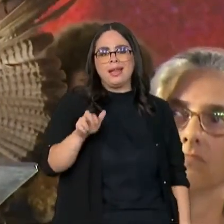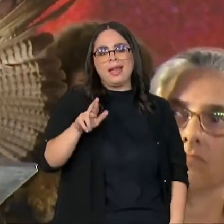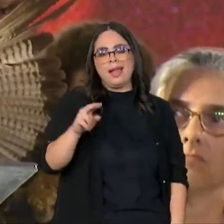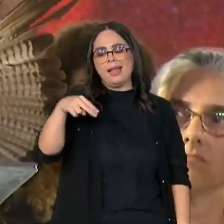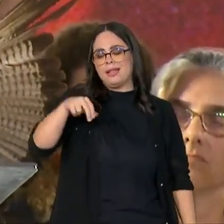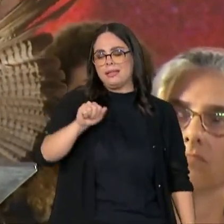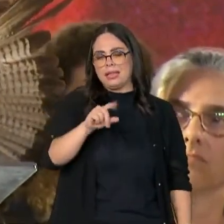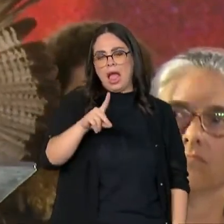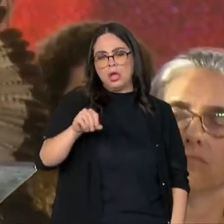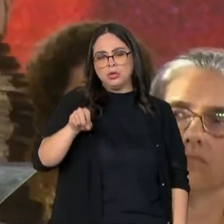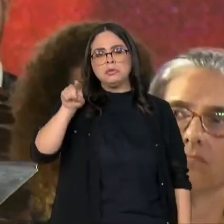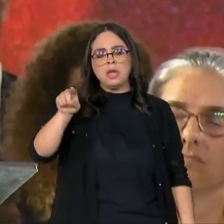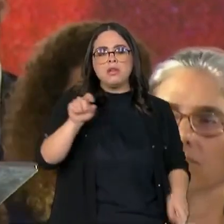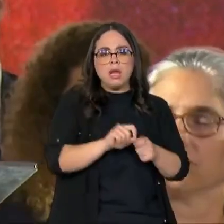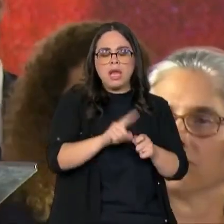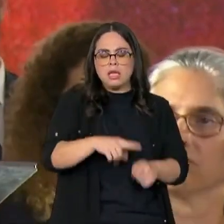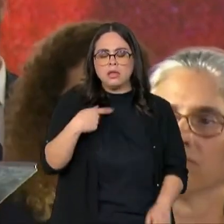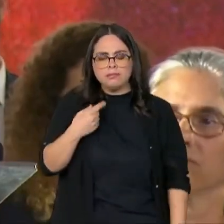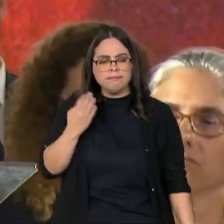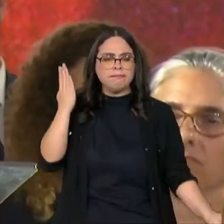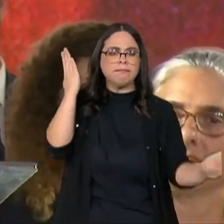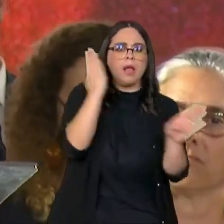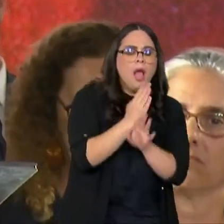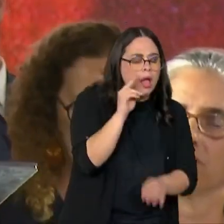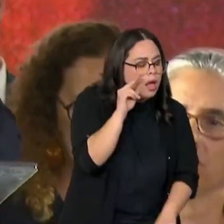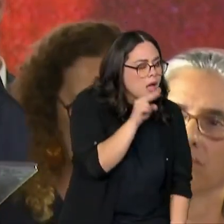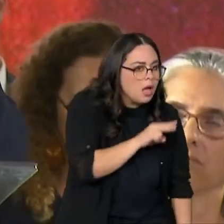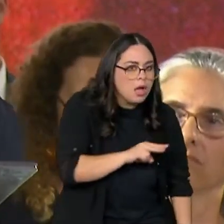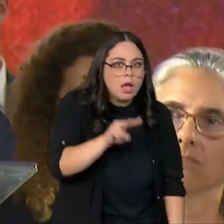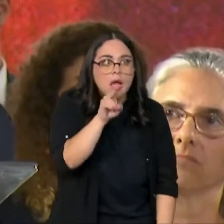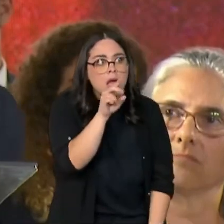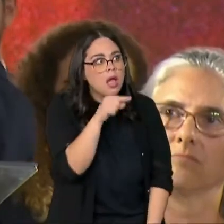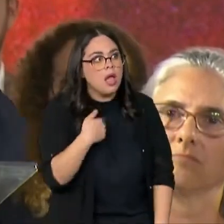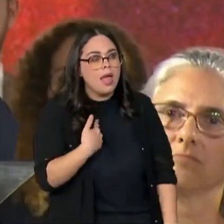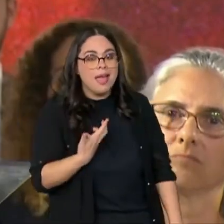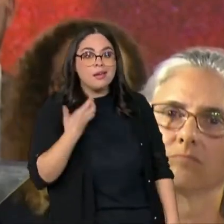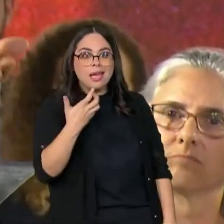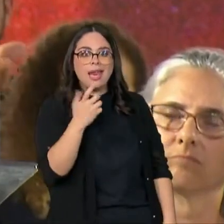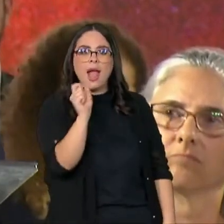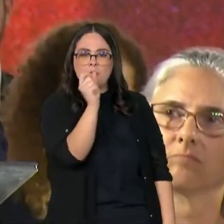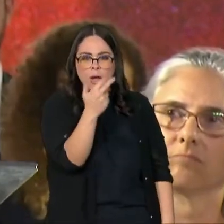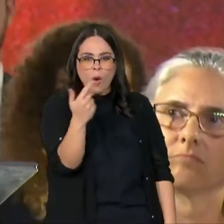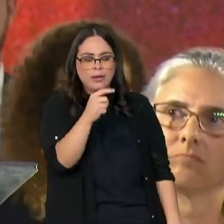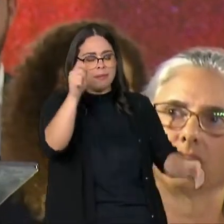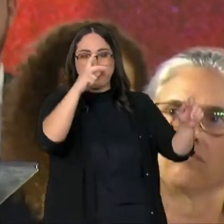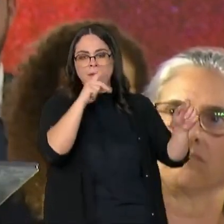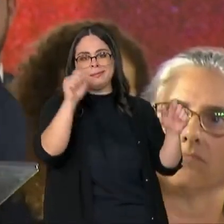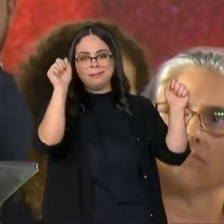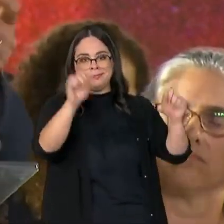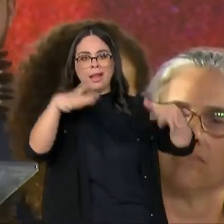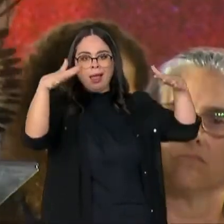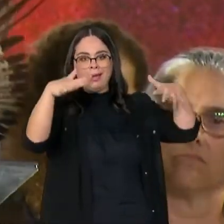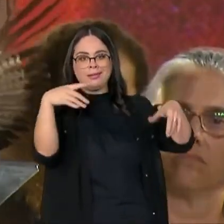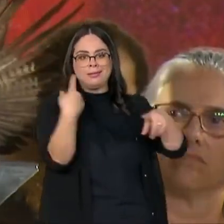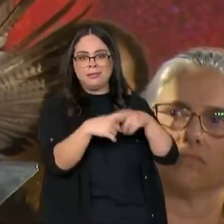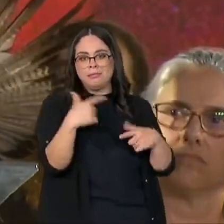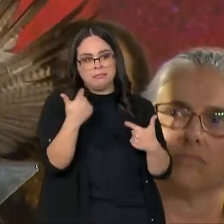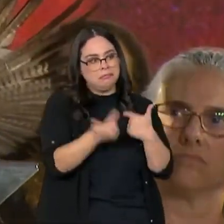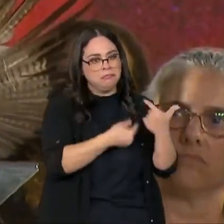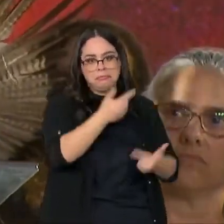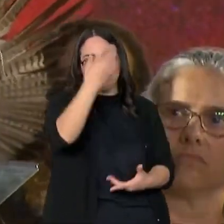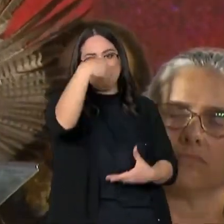Prieto. E lá eu descobri que eu estava querendo que acontecesse um milagre, porque não tinha